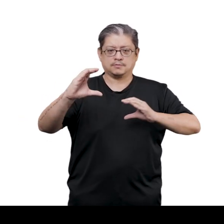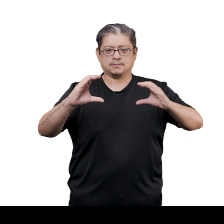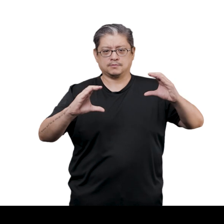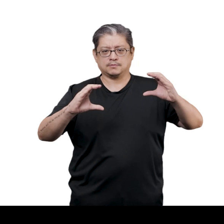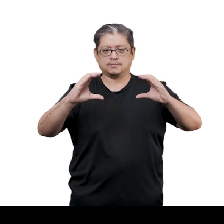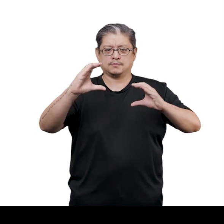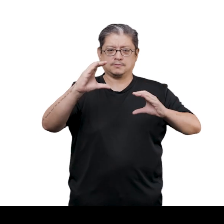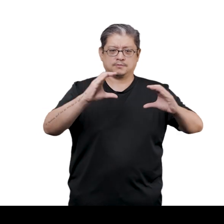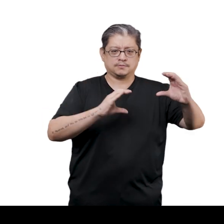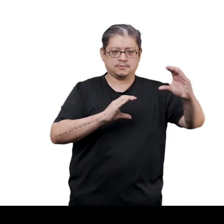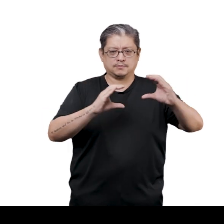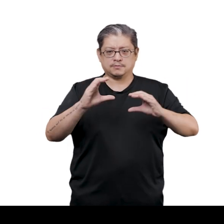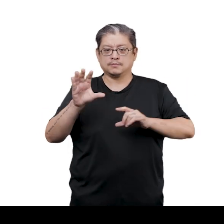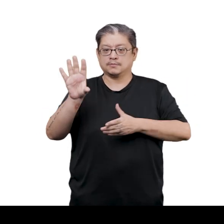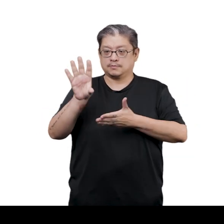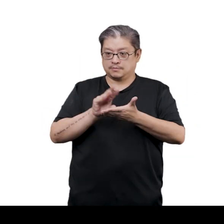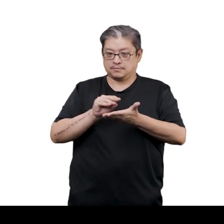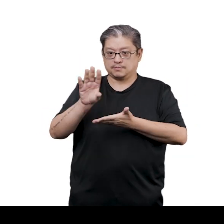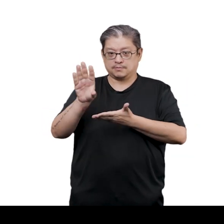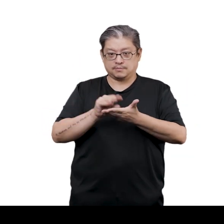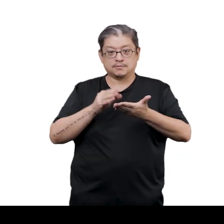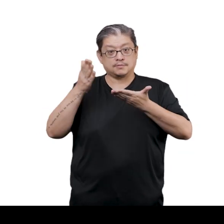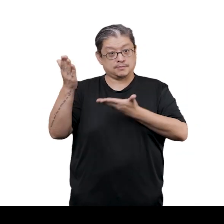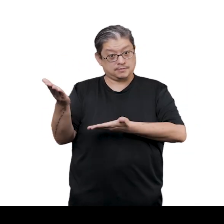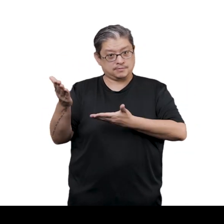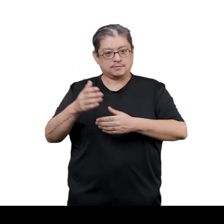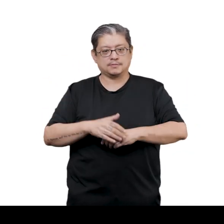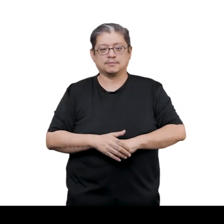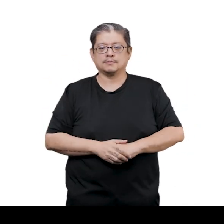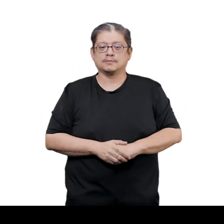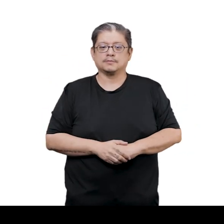de linho cru, embaralhando essas referências.